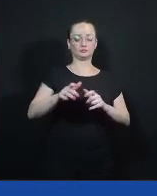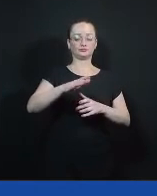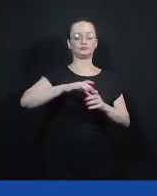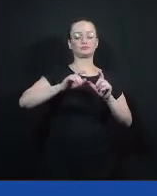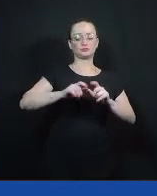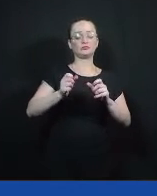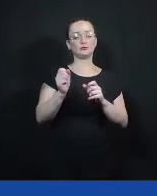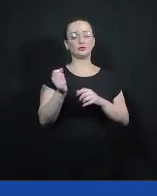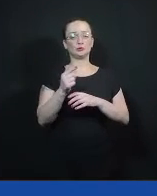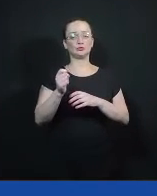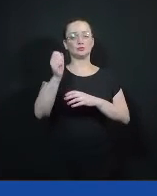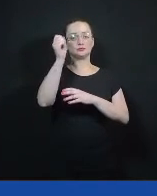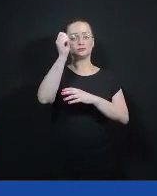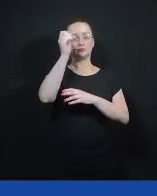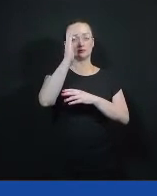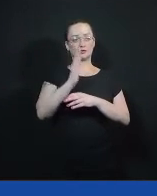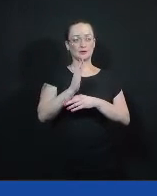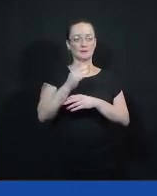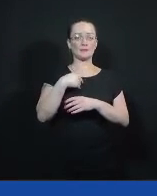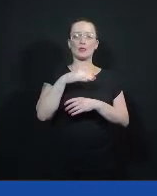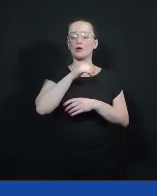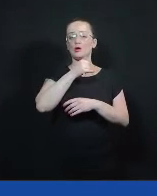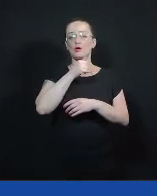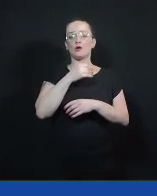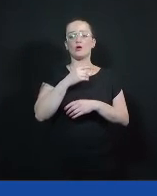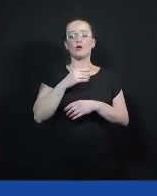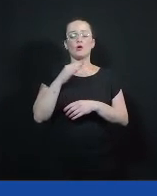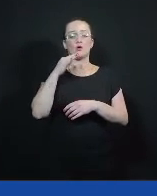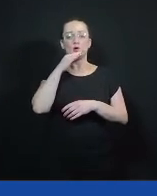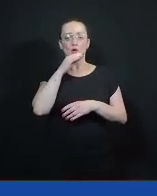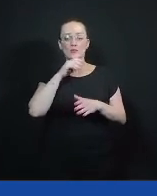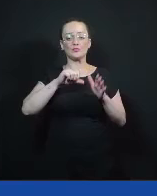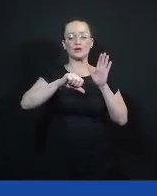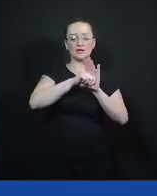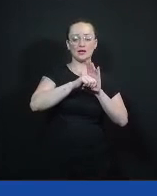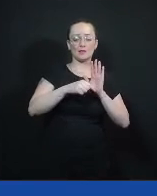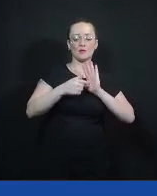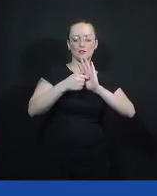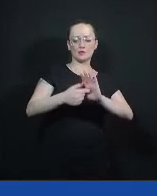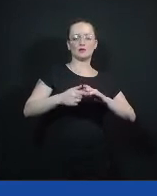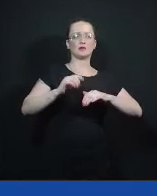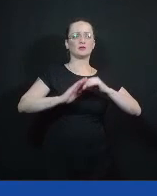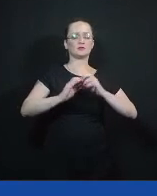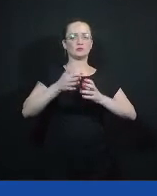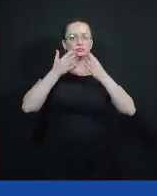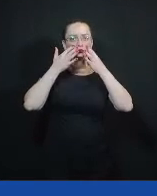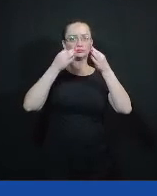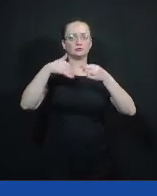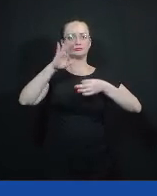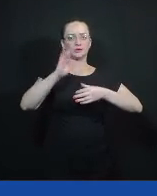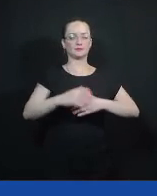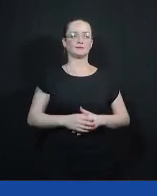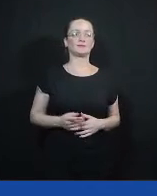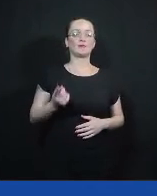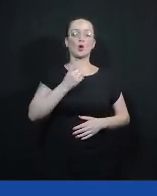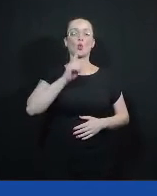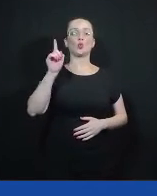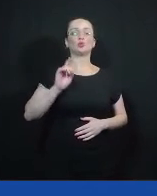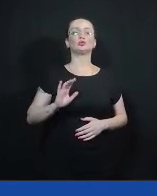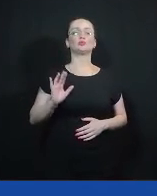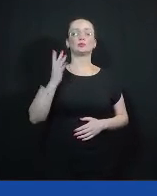porque, é claro, um crime envolvendo um político de atuação nacional chama muito mais atenção. O último